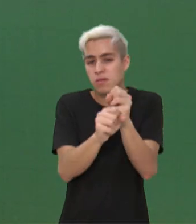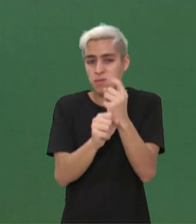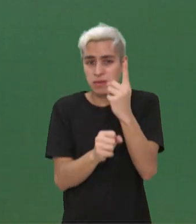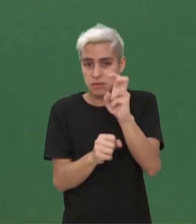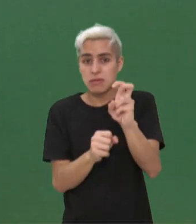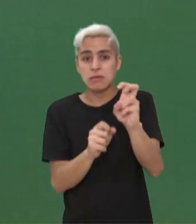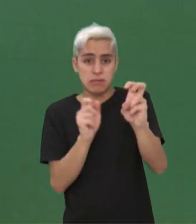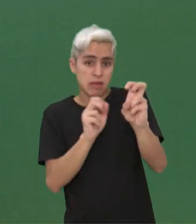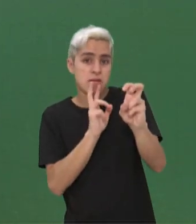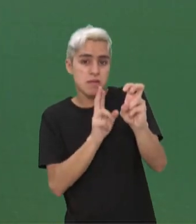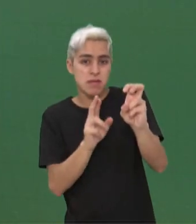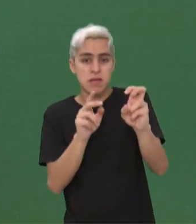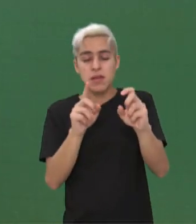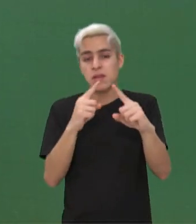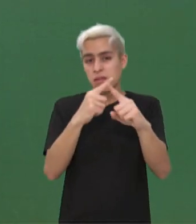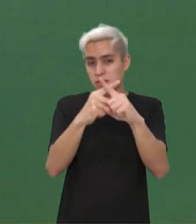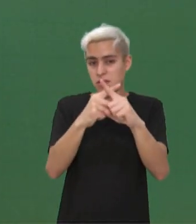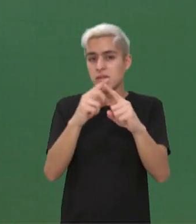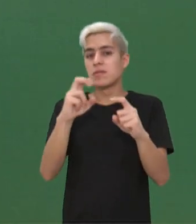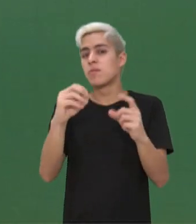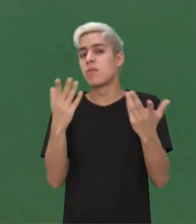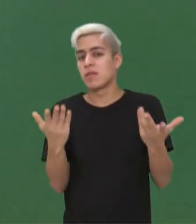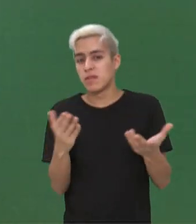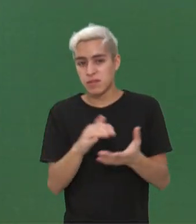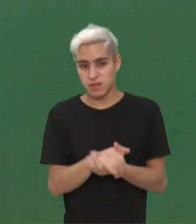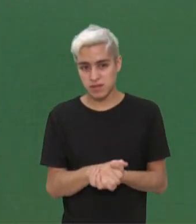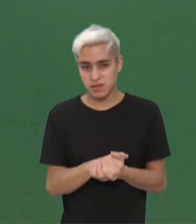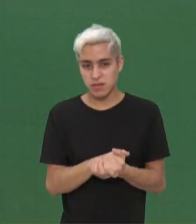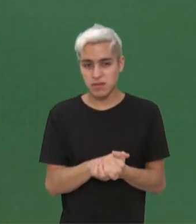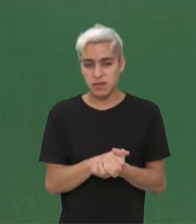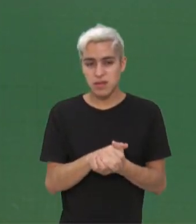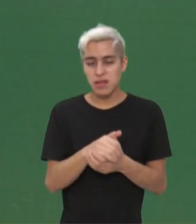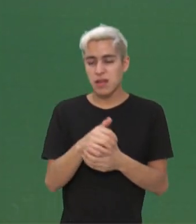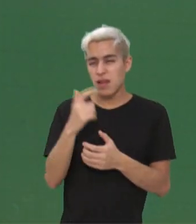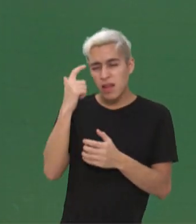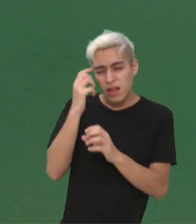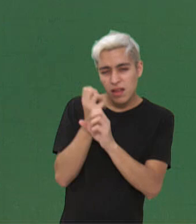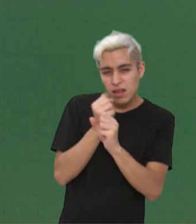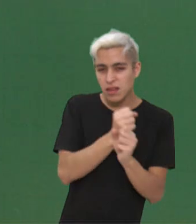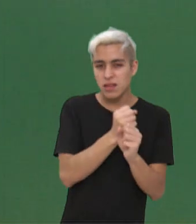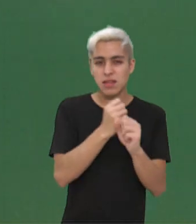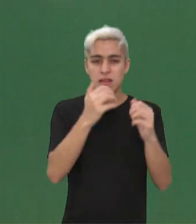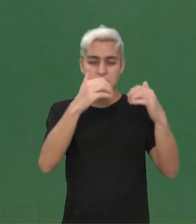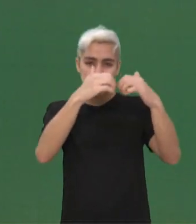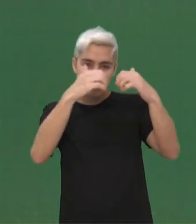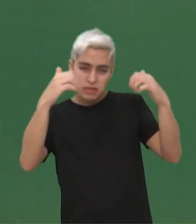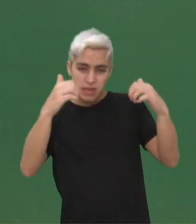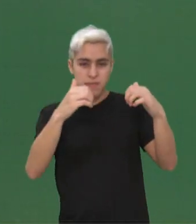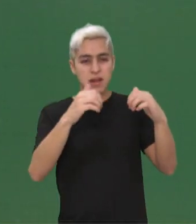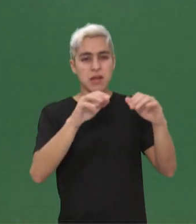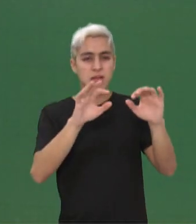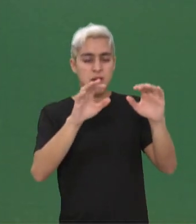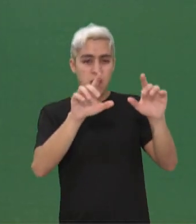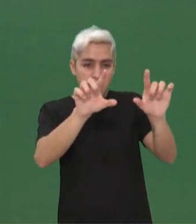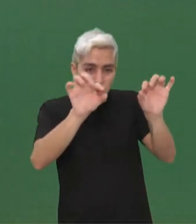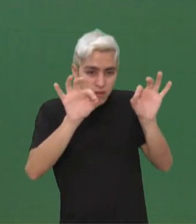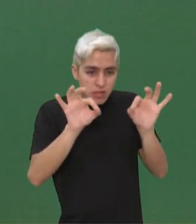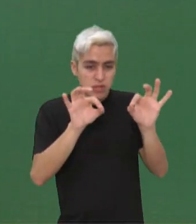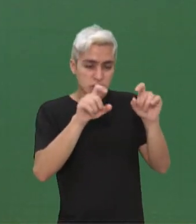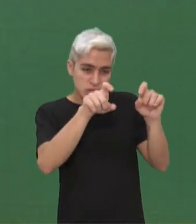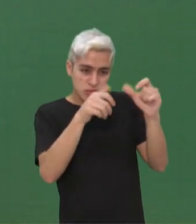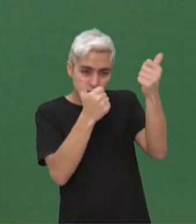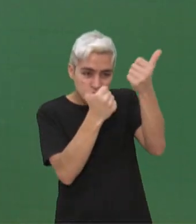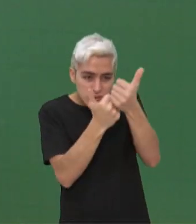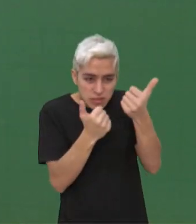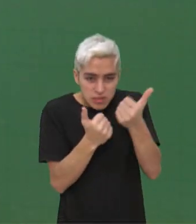15 e o produto dão 50? Talvez você tenha pensado em resolver isolando o x, substituindo o